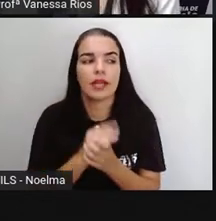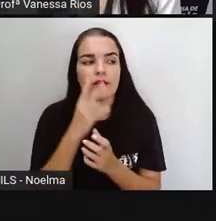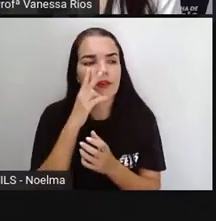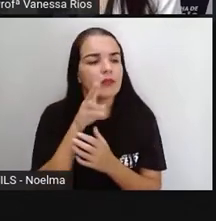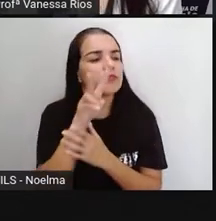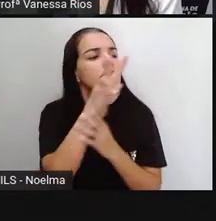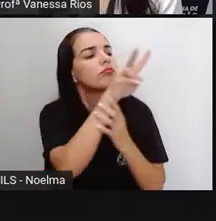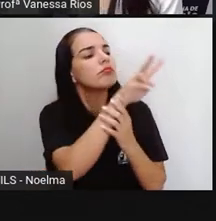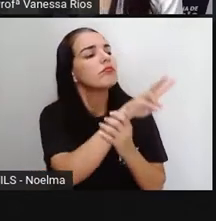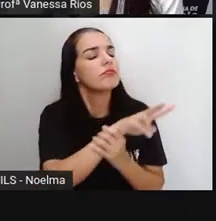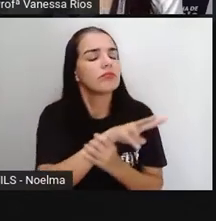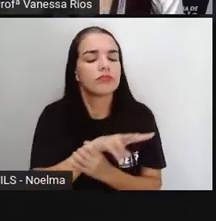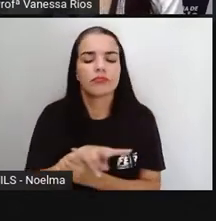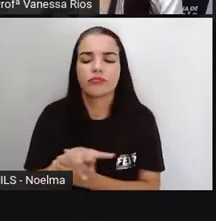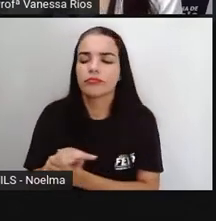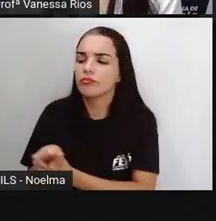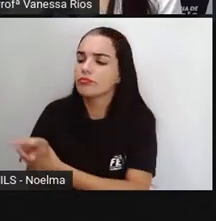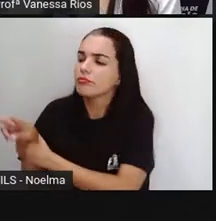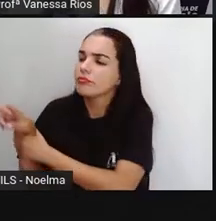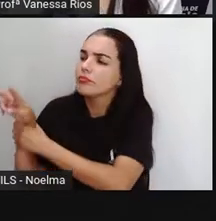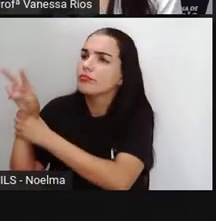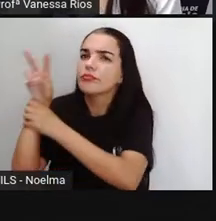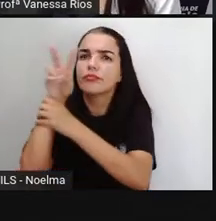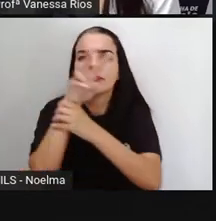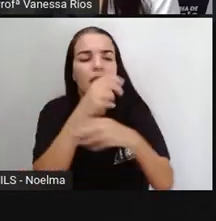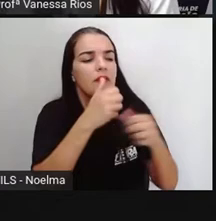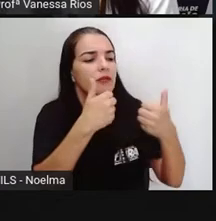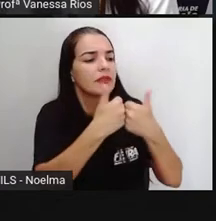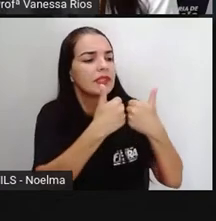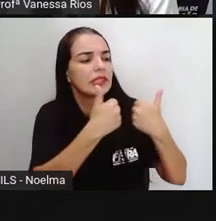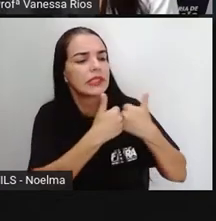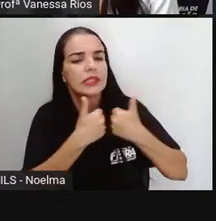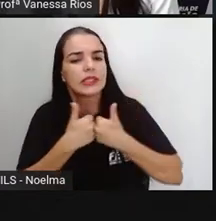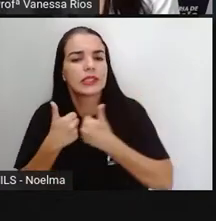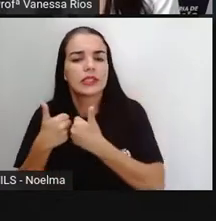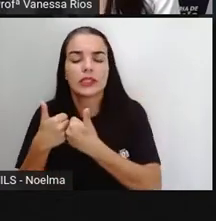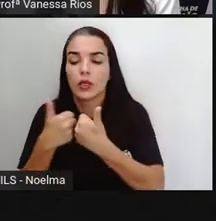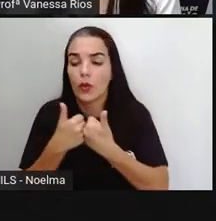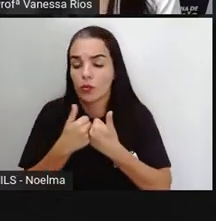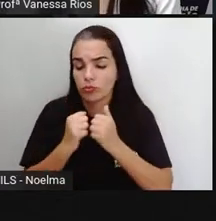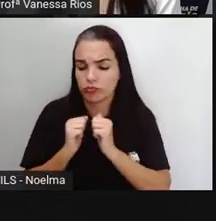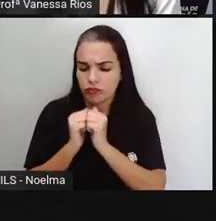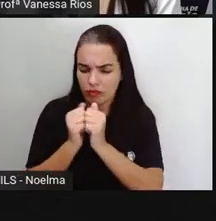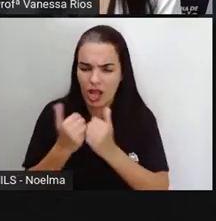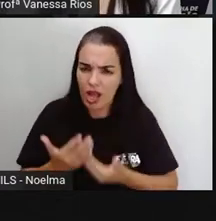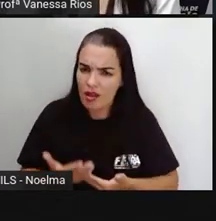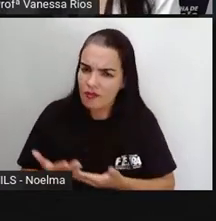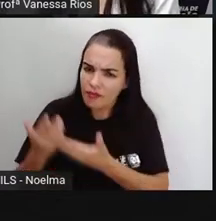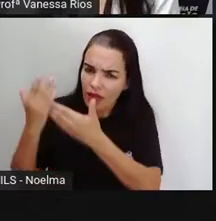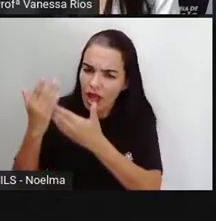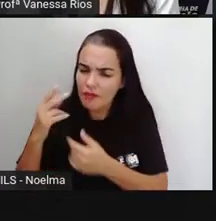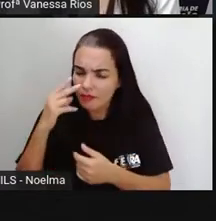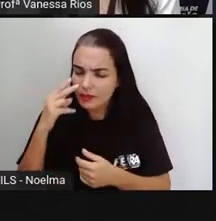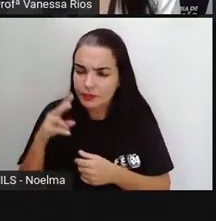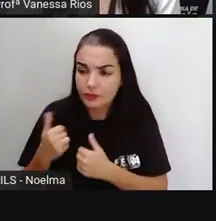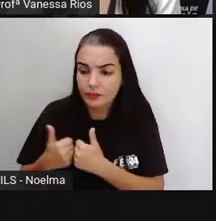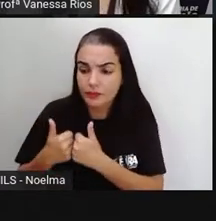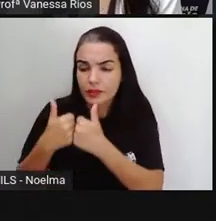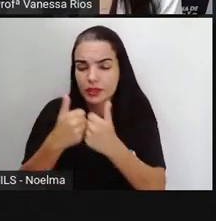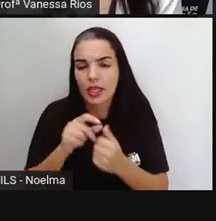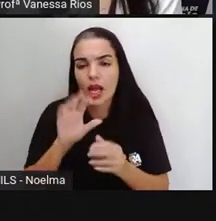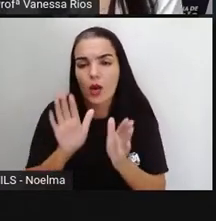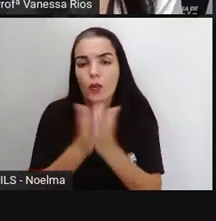uma olhadinha aí nos seus vizinhos, uma olhadinha aí naquilo que está ao nosso redor quando a gente fala de